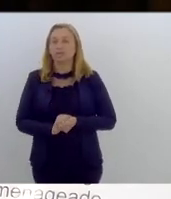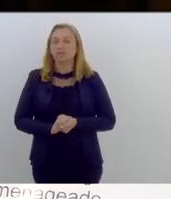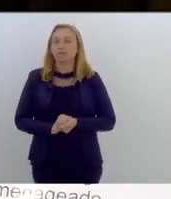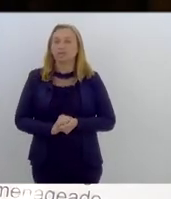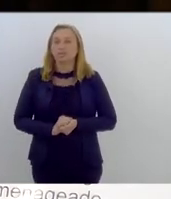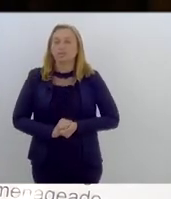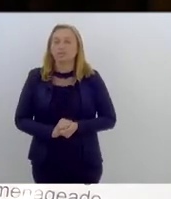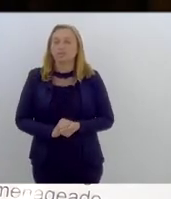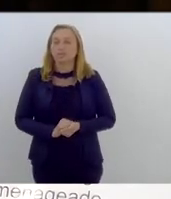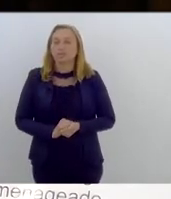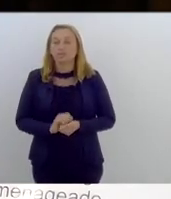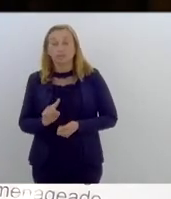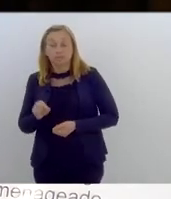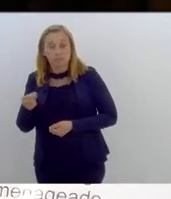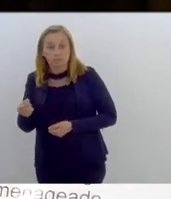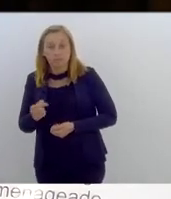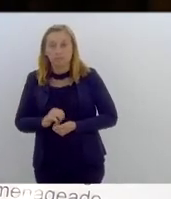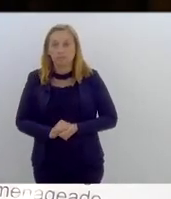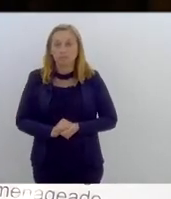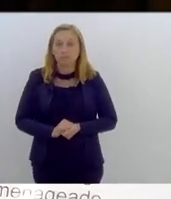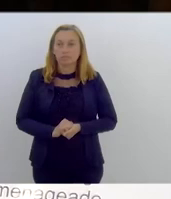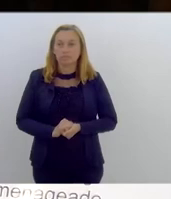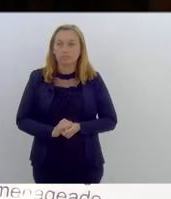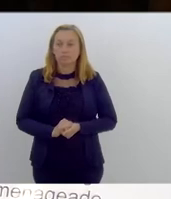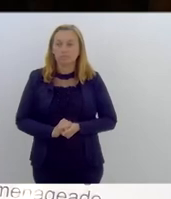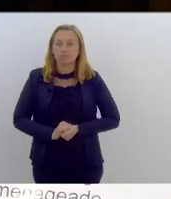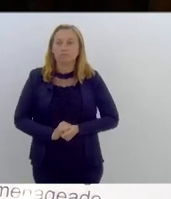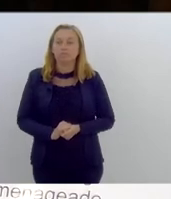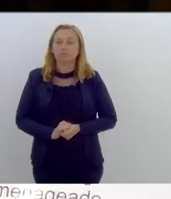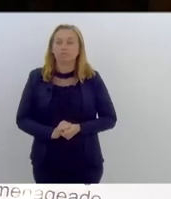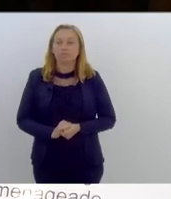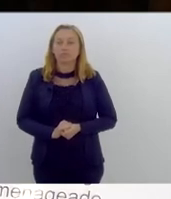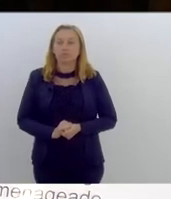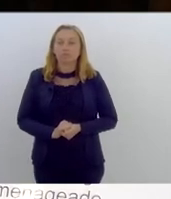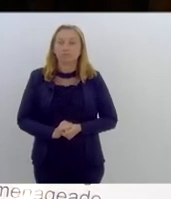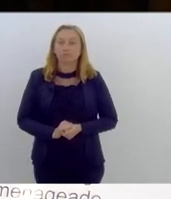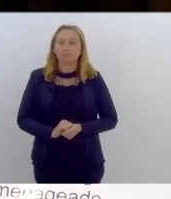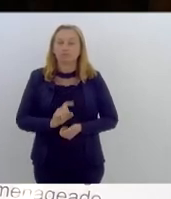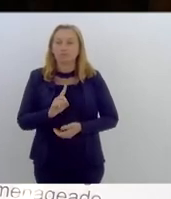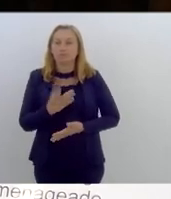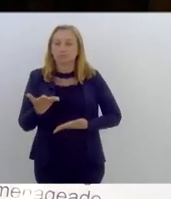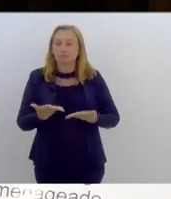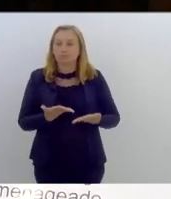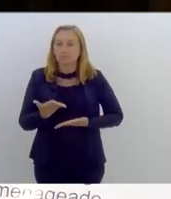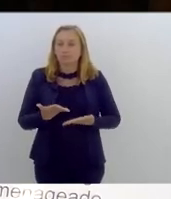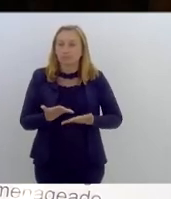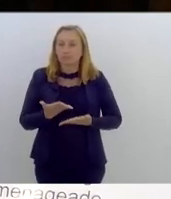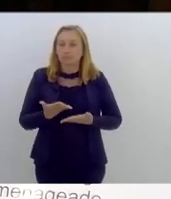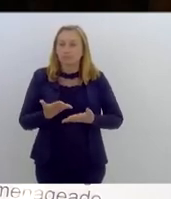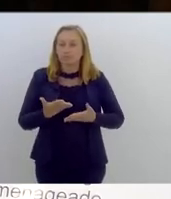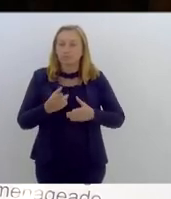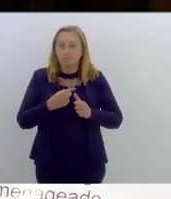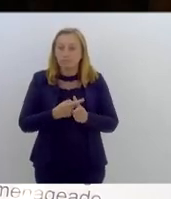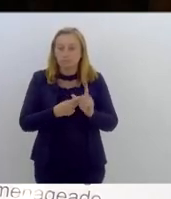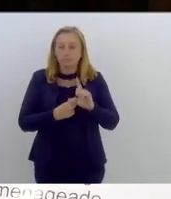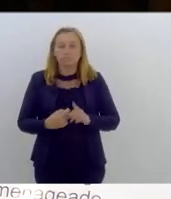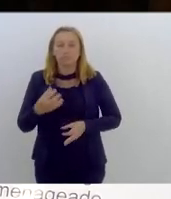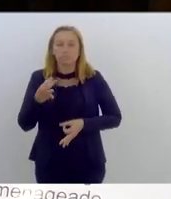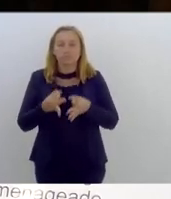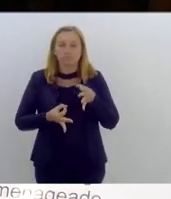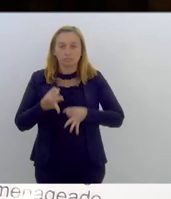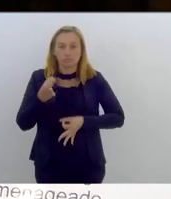síntese, entre outras, as máximas de não servir sem independência à